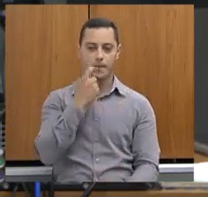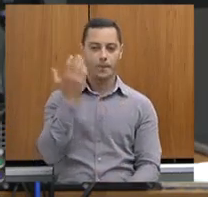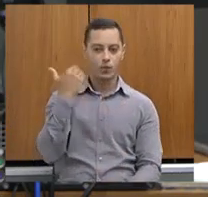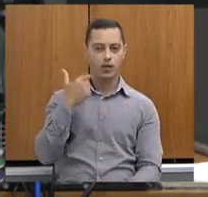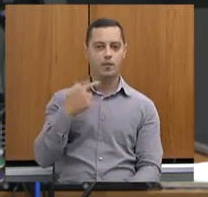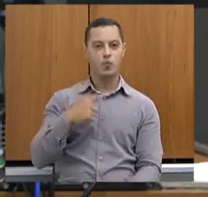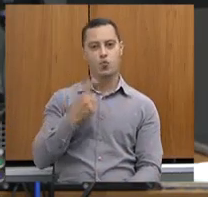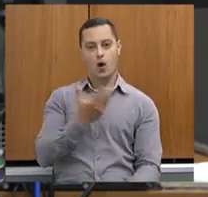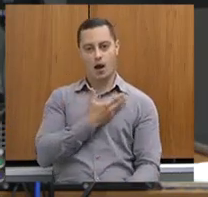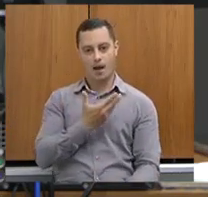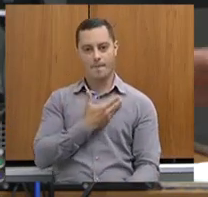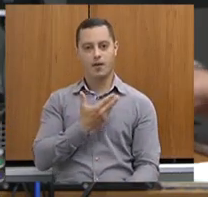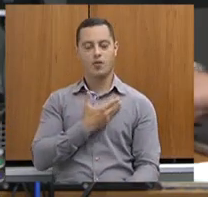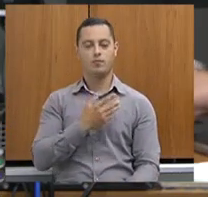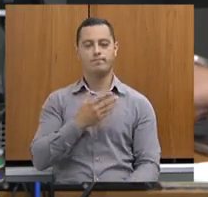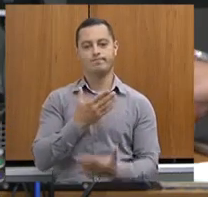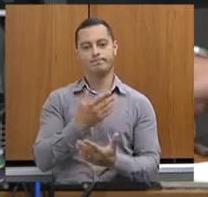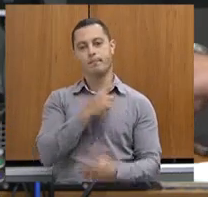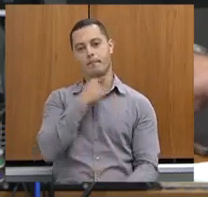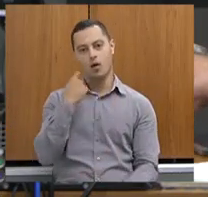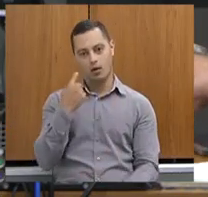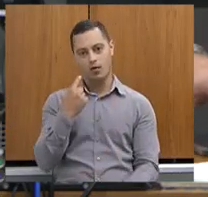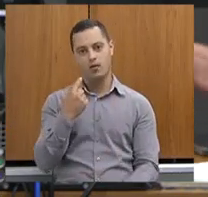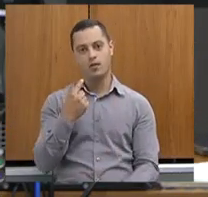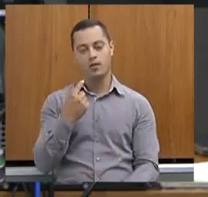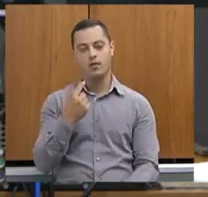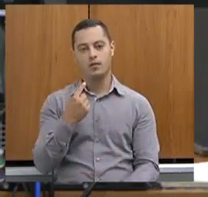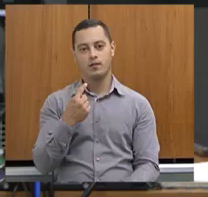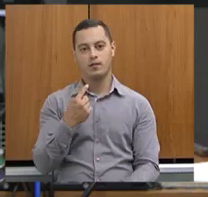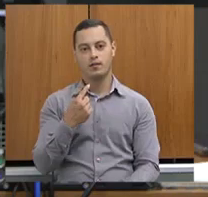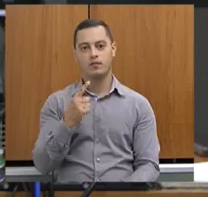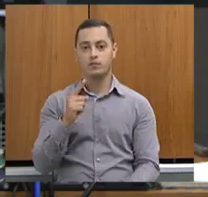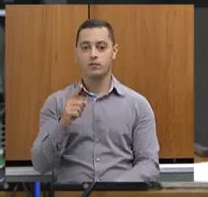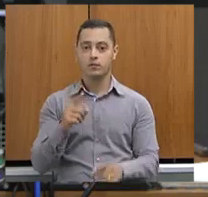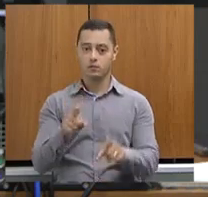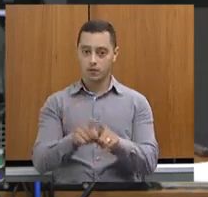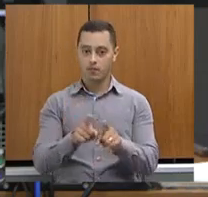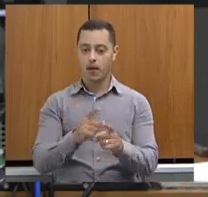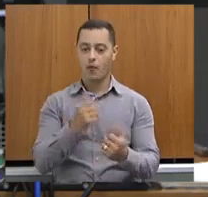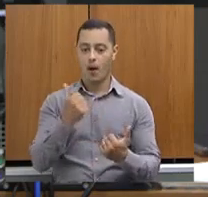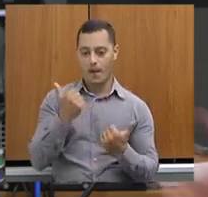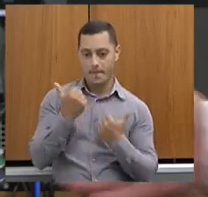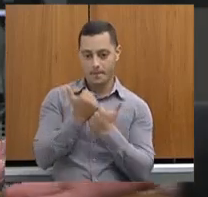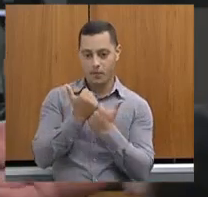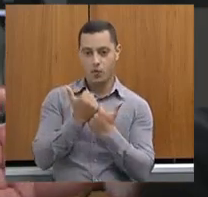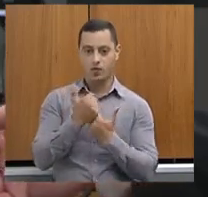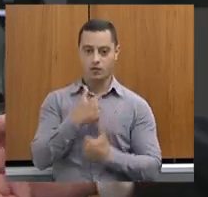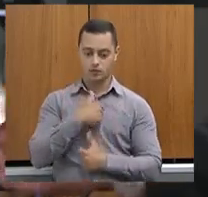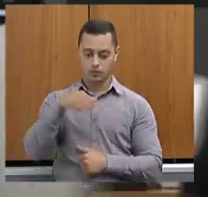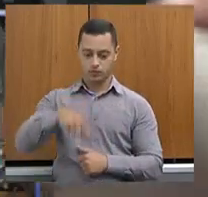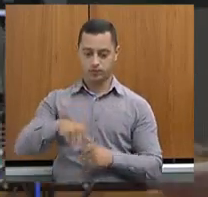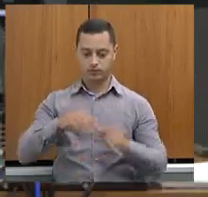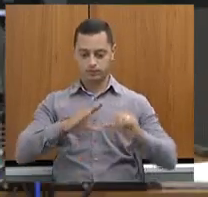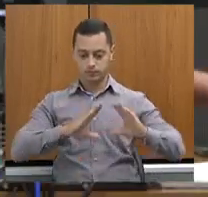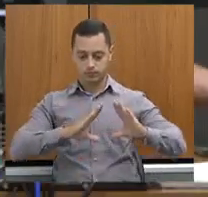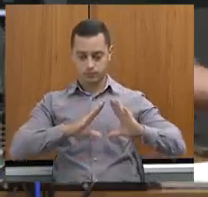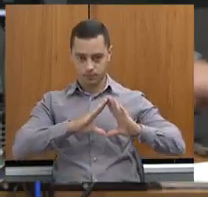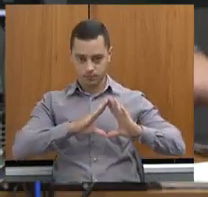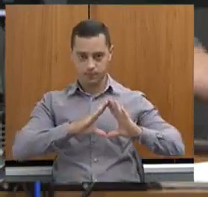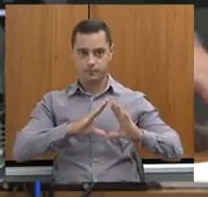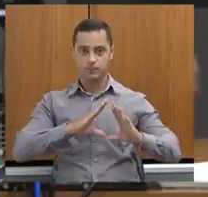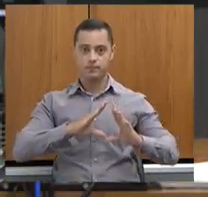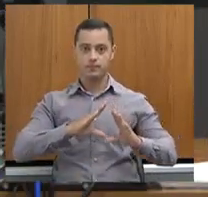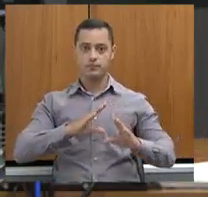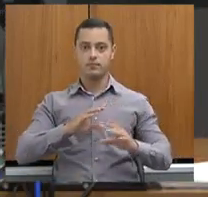bini que foi meu comandante também mas que foi um apoio durante os meus mandatos aqui na Assembleia em todos os